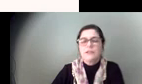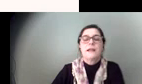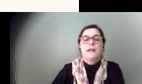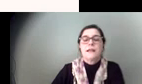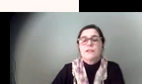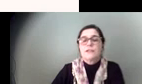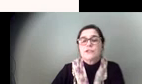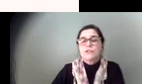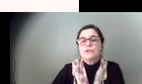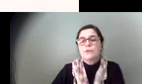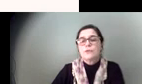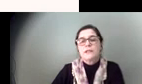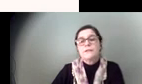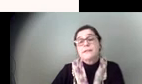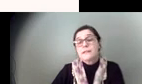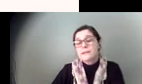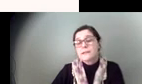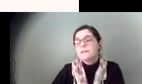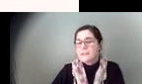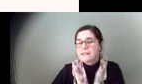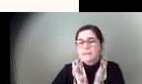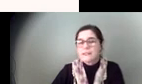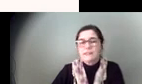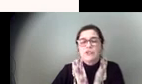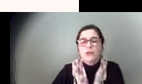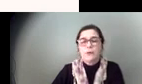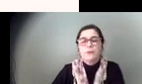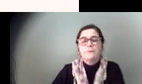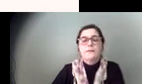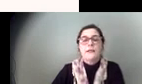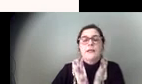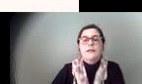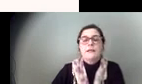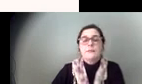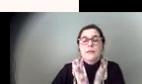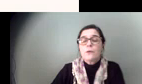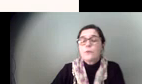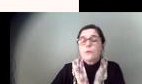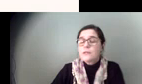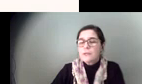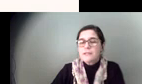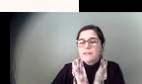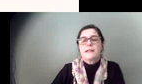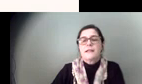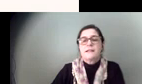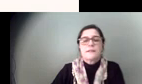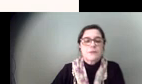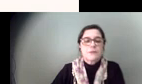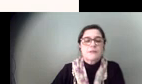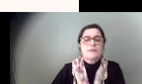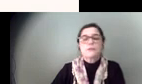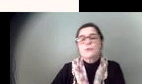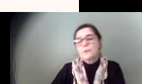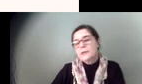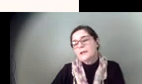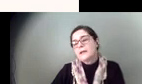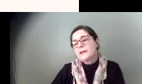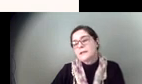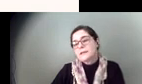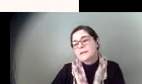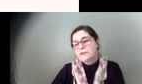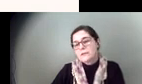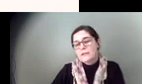docente, refletir sobre a visita em sala de aula, e também contextualizar as ações